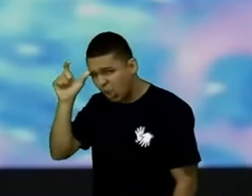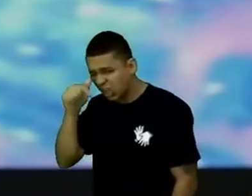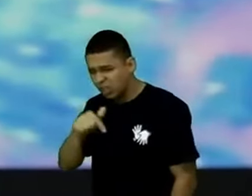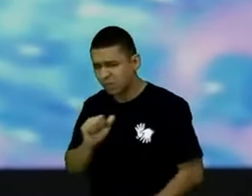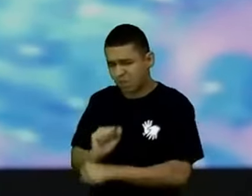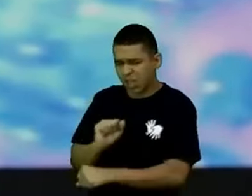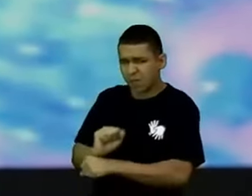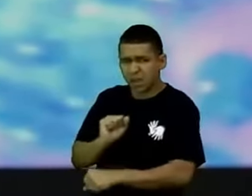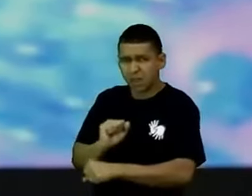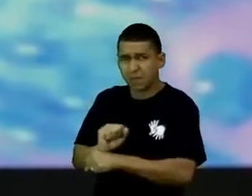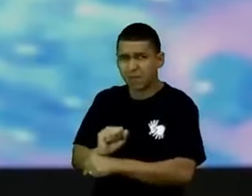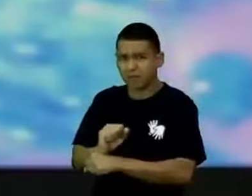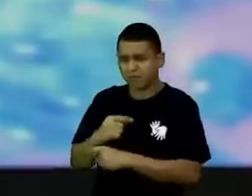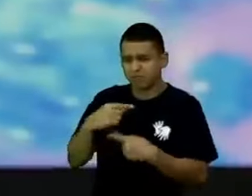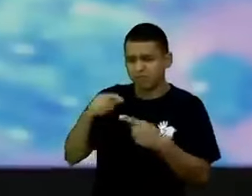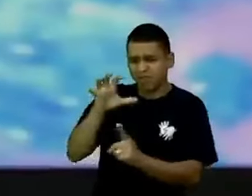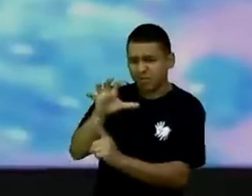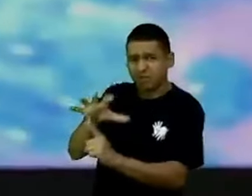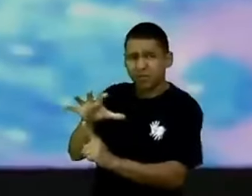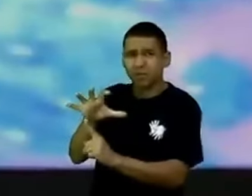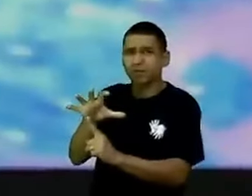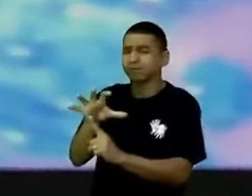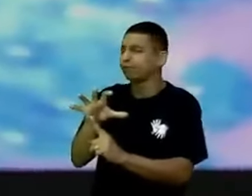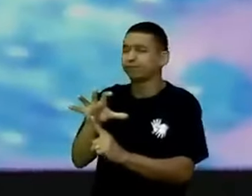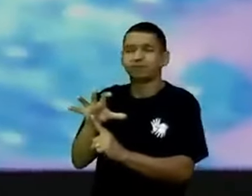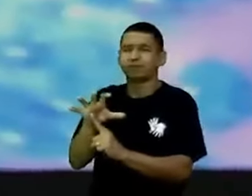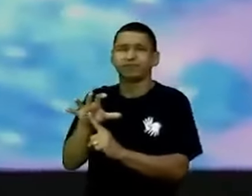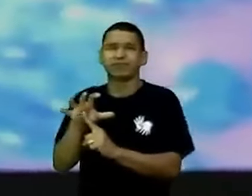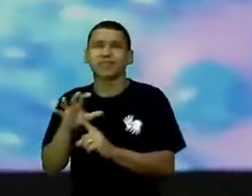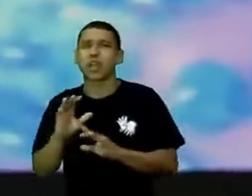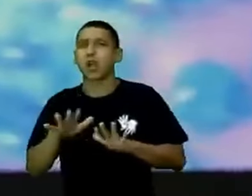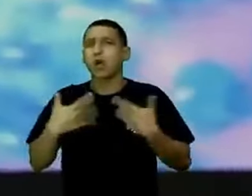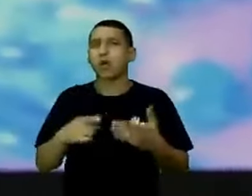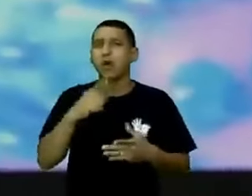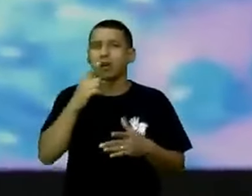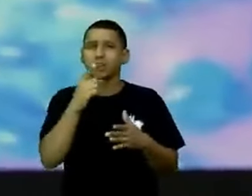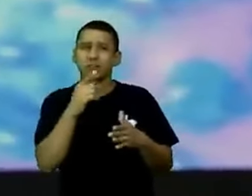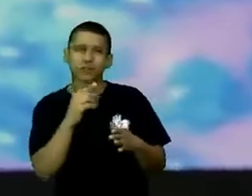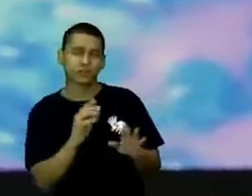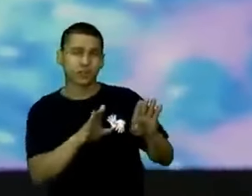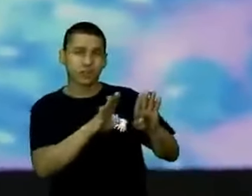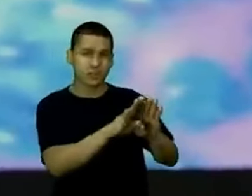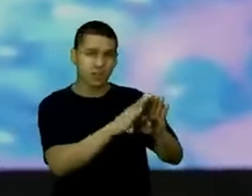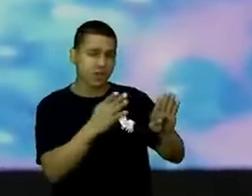ele. Porque a hora que você passa da porta para dentro, um anjo te recebe na porta.